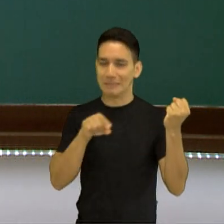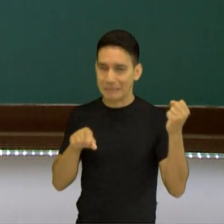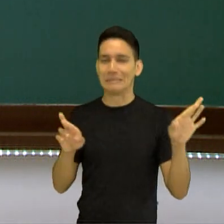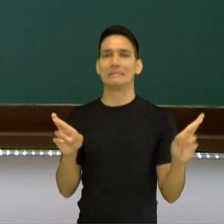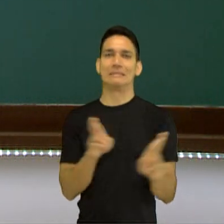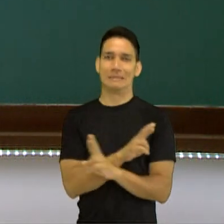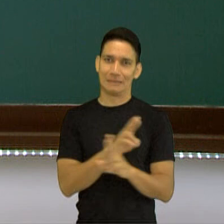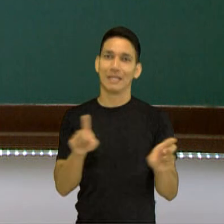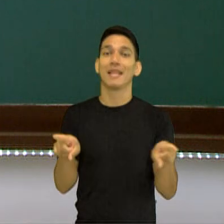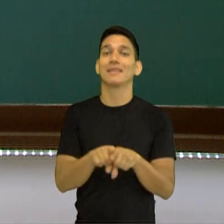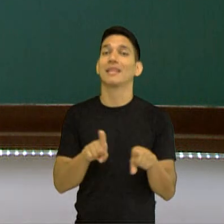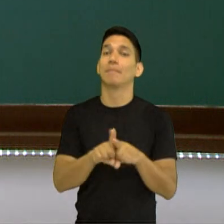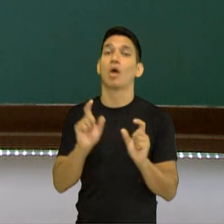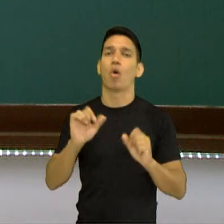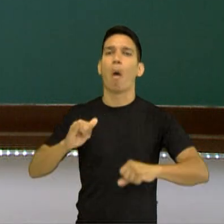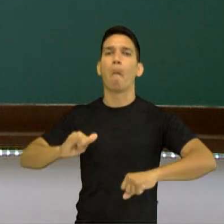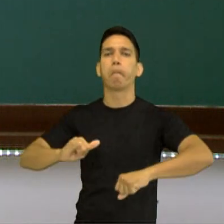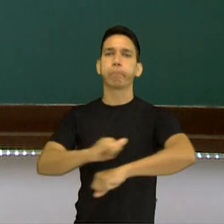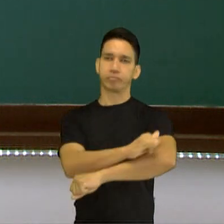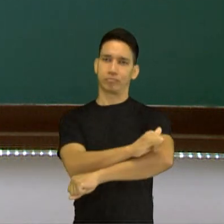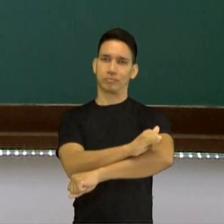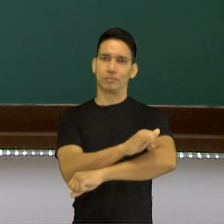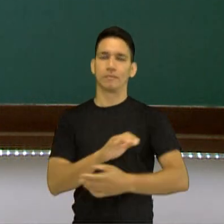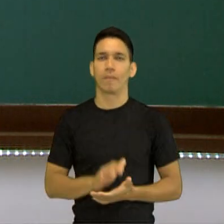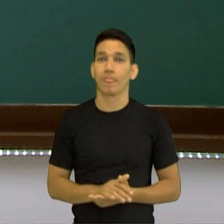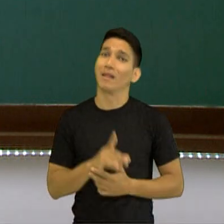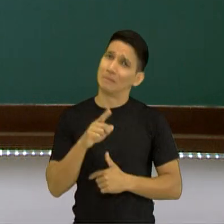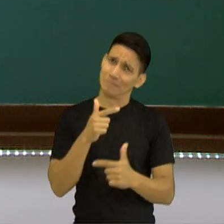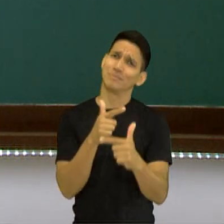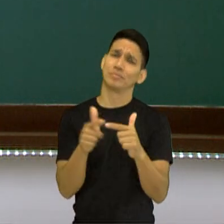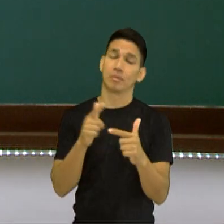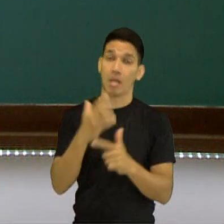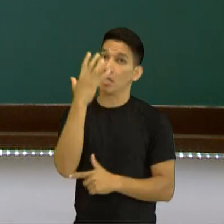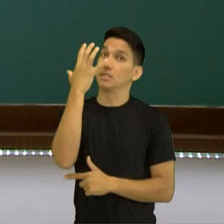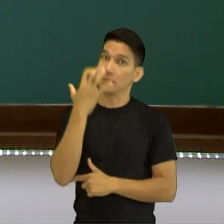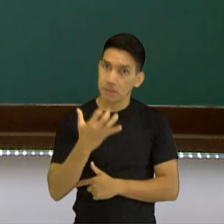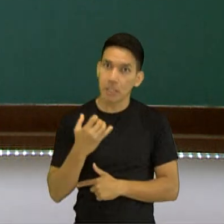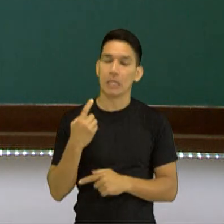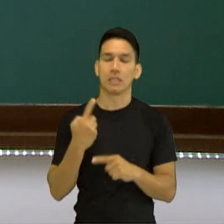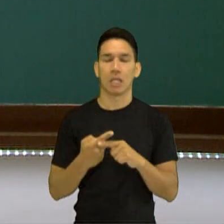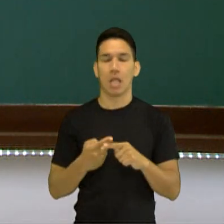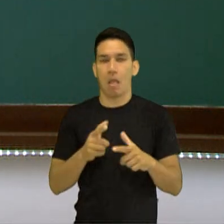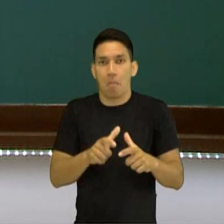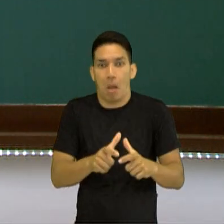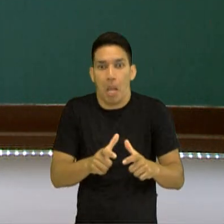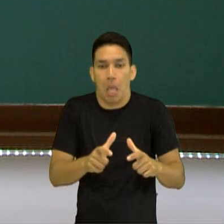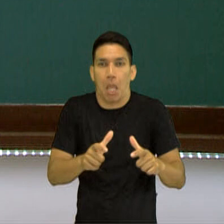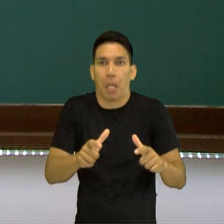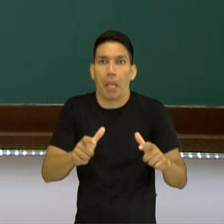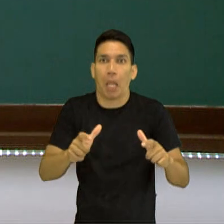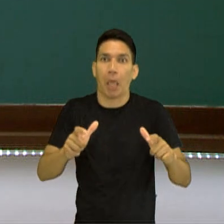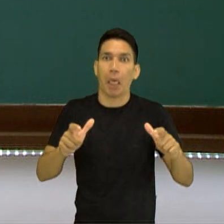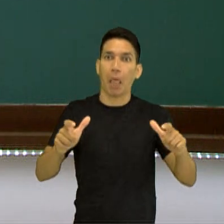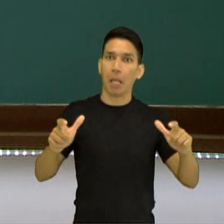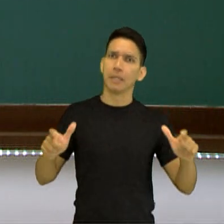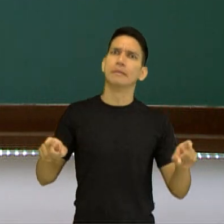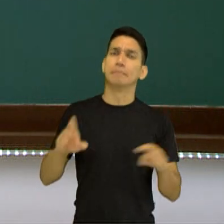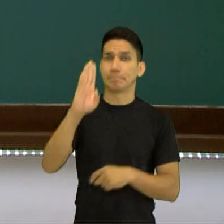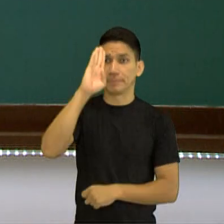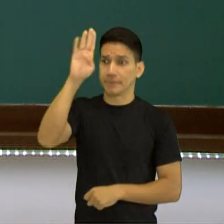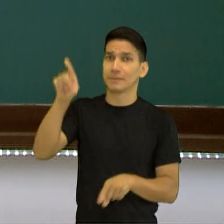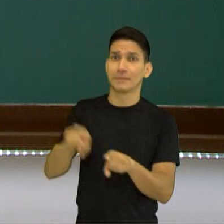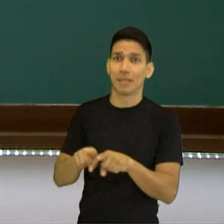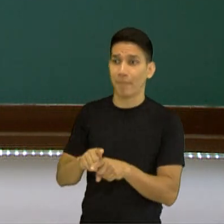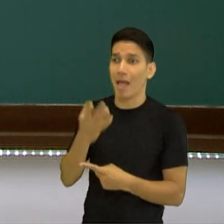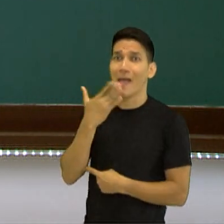relação direta com a obesidade, um problema muito sério que vem crescendo cada vez mais, inclusive entre crianças e